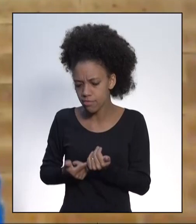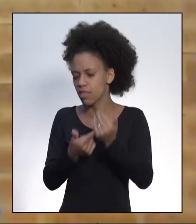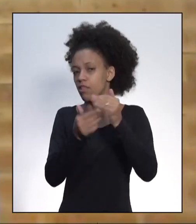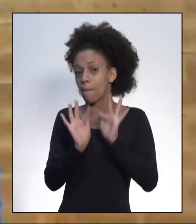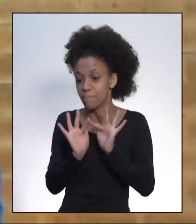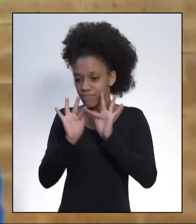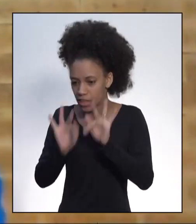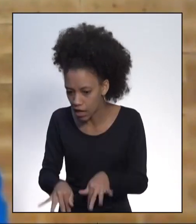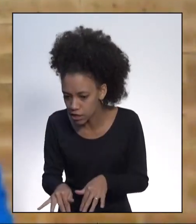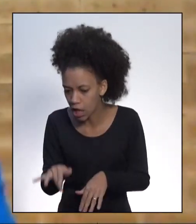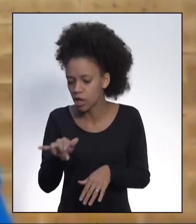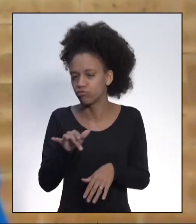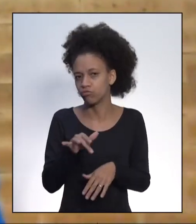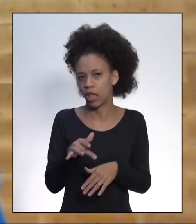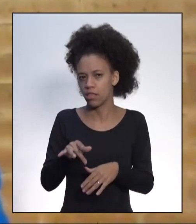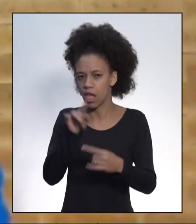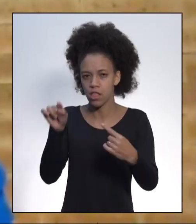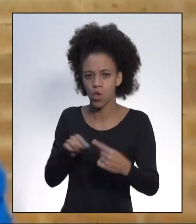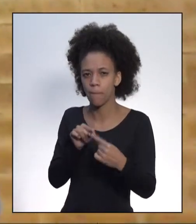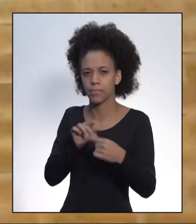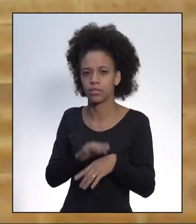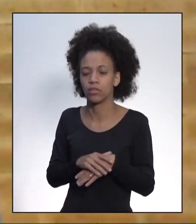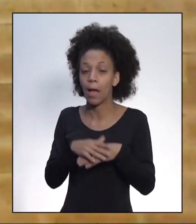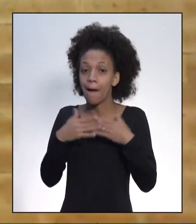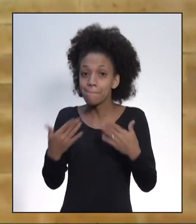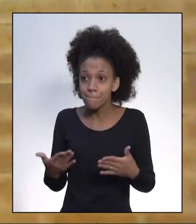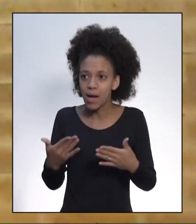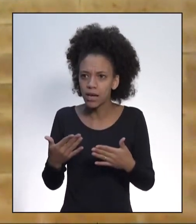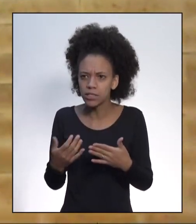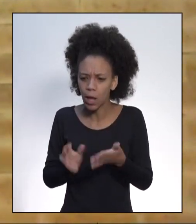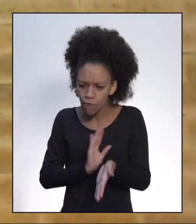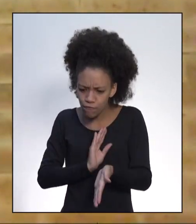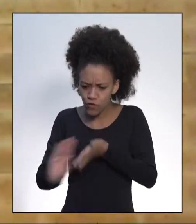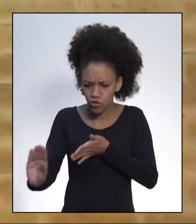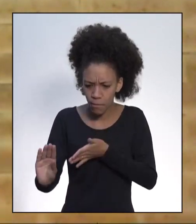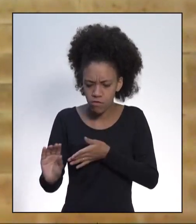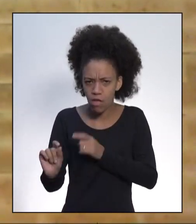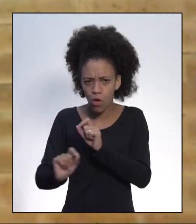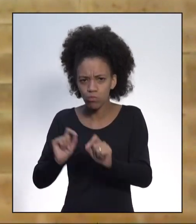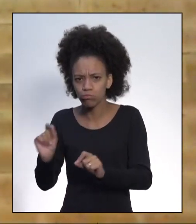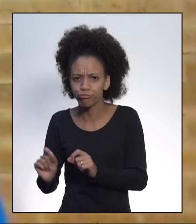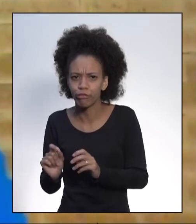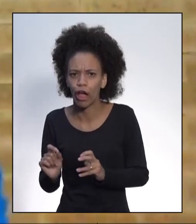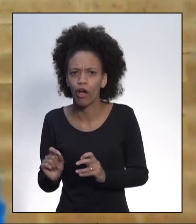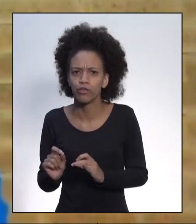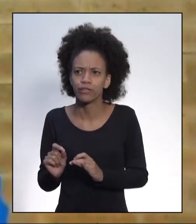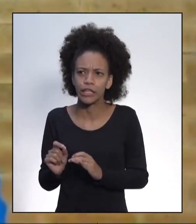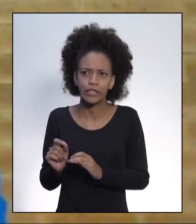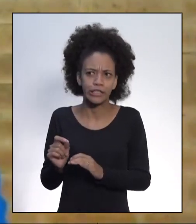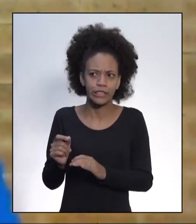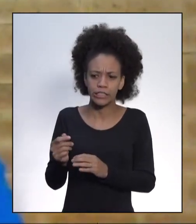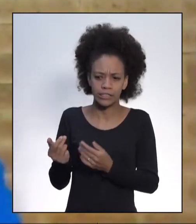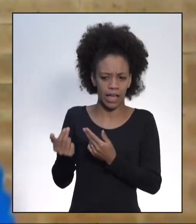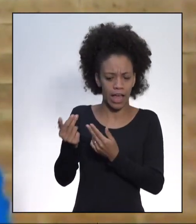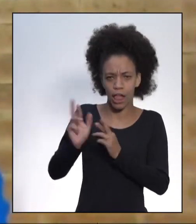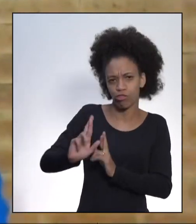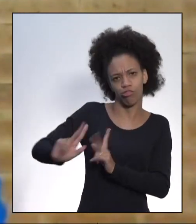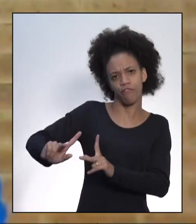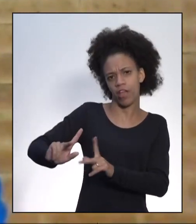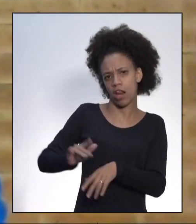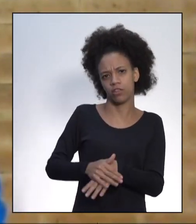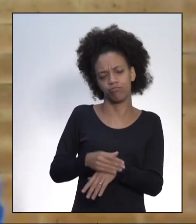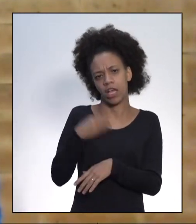fim, né, impactar a aprendizagem. Então, eu estava apostando num negócio, num ramo, num segmento de educação que não era o meu, que eu não tinha